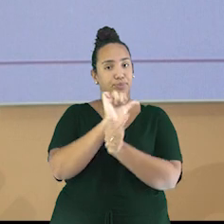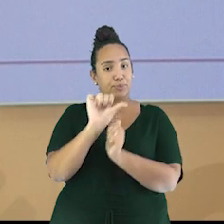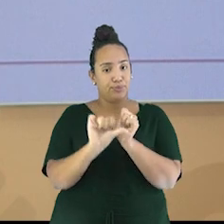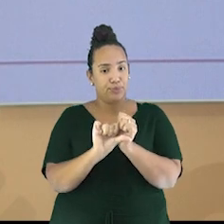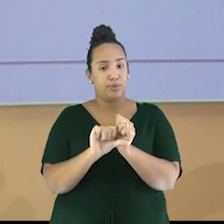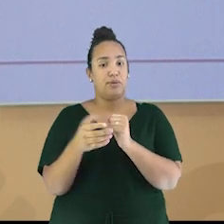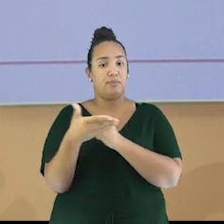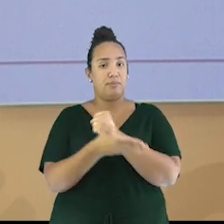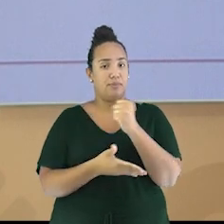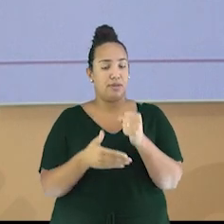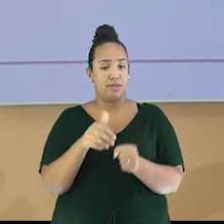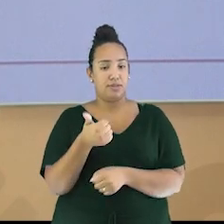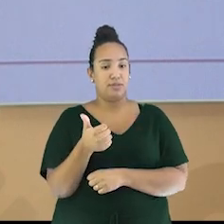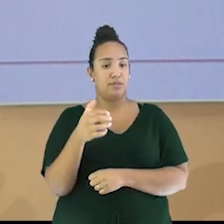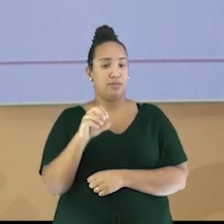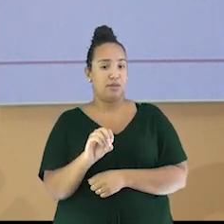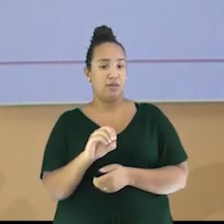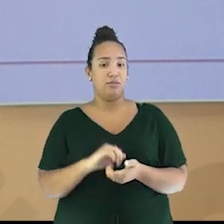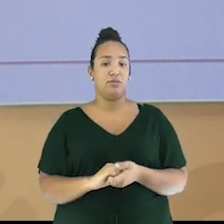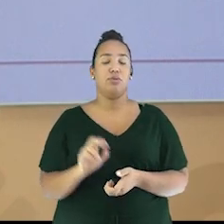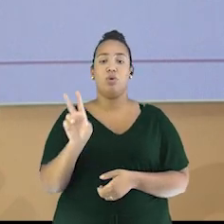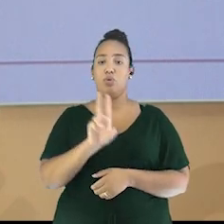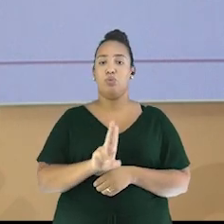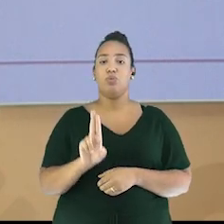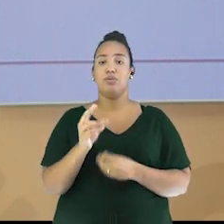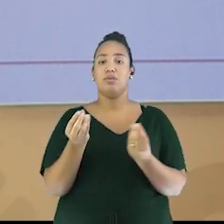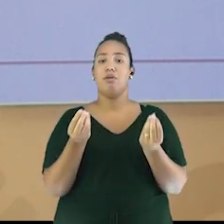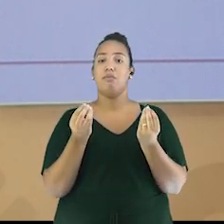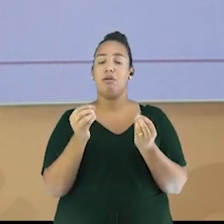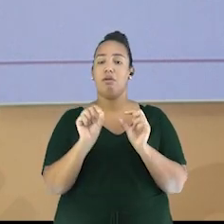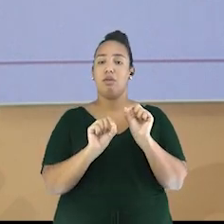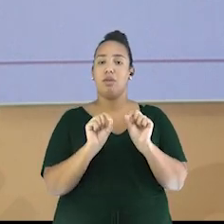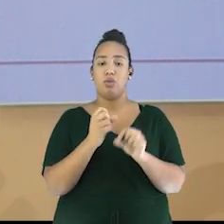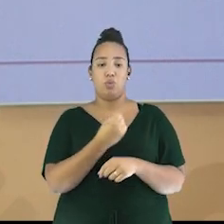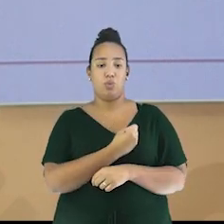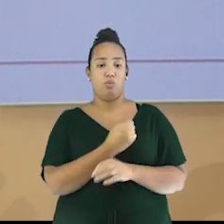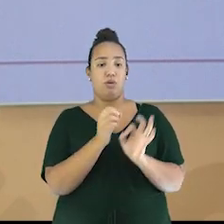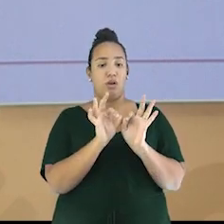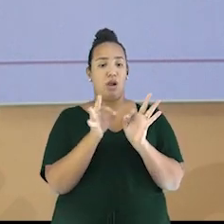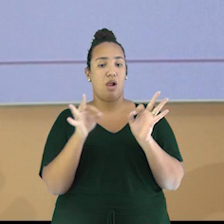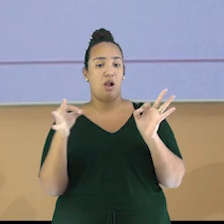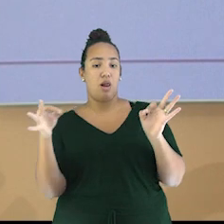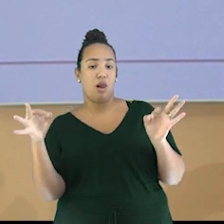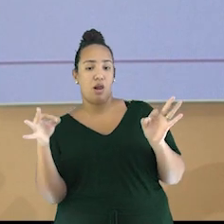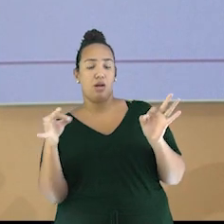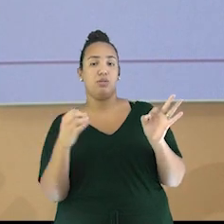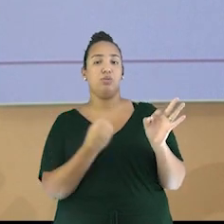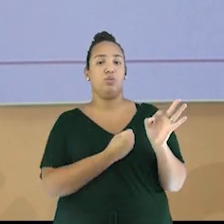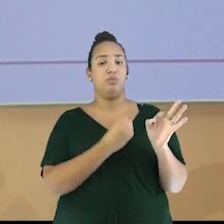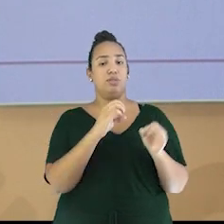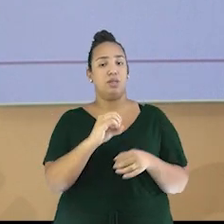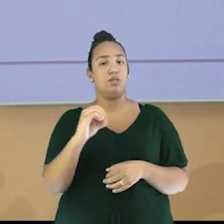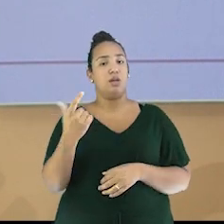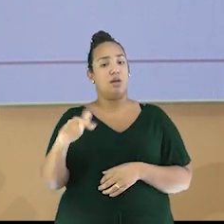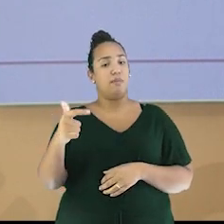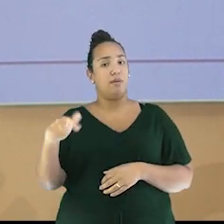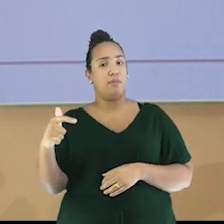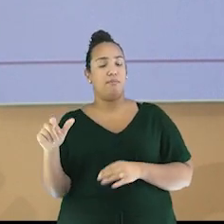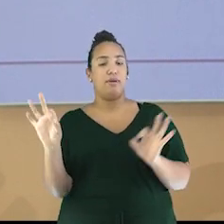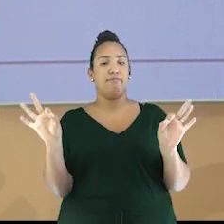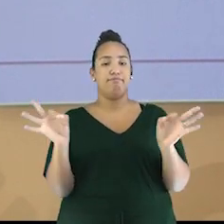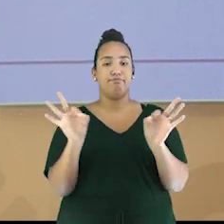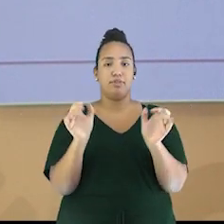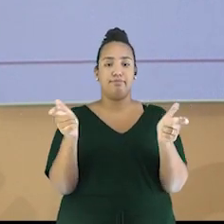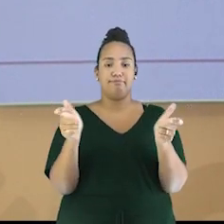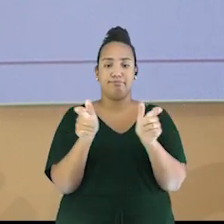É utilizada para reduzir a escrita de números que apresentam muitos algarismos. O